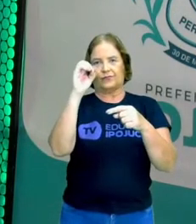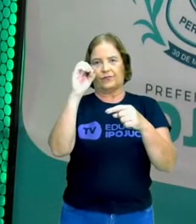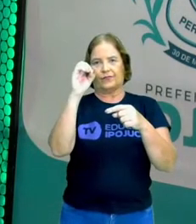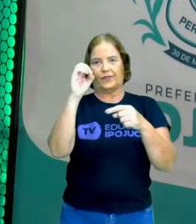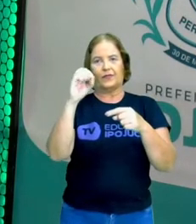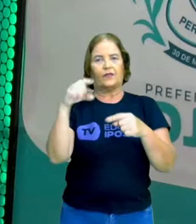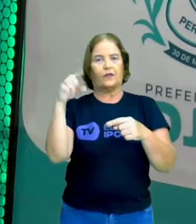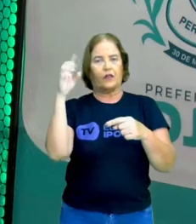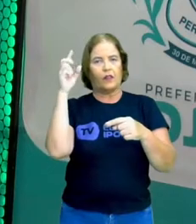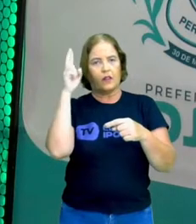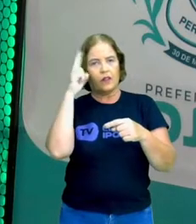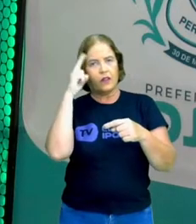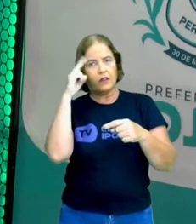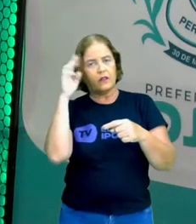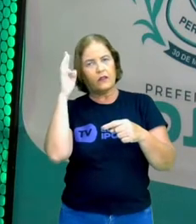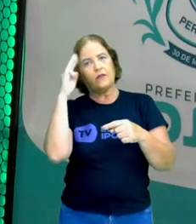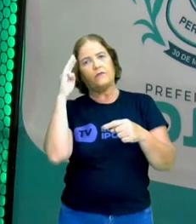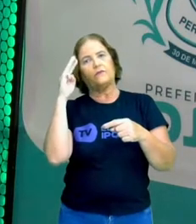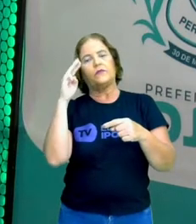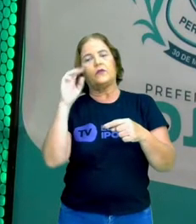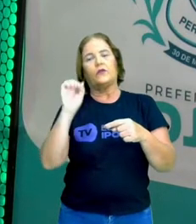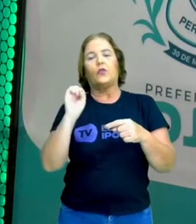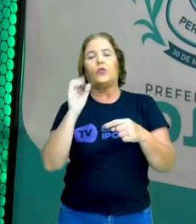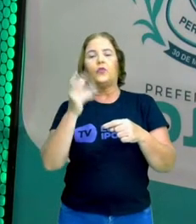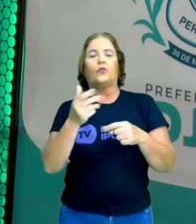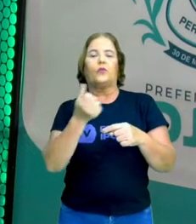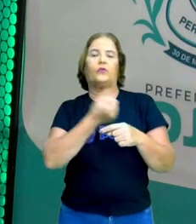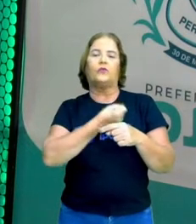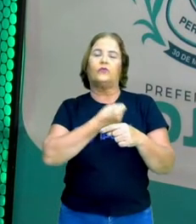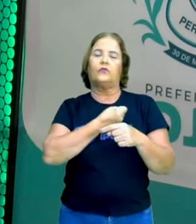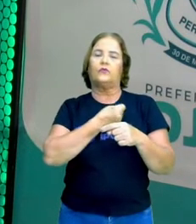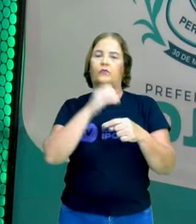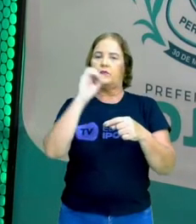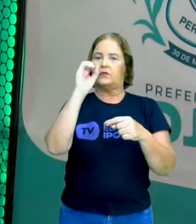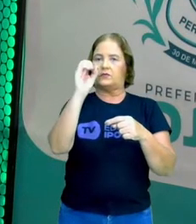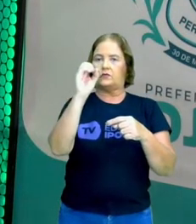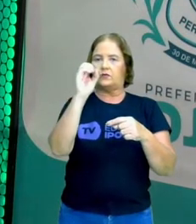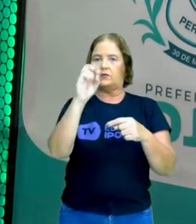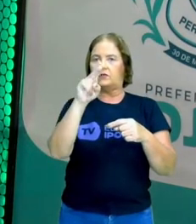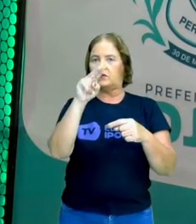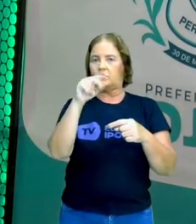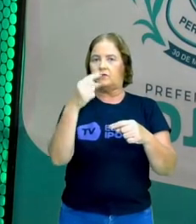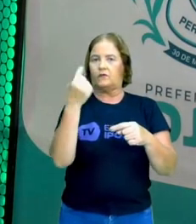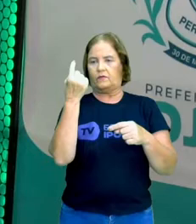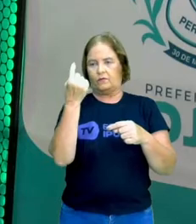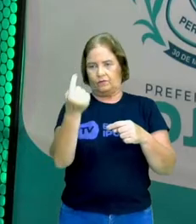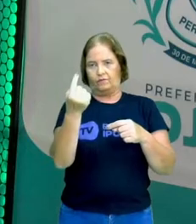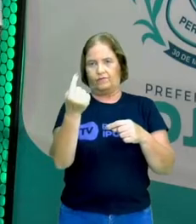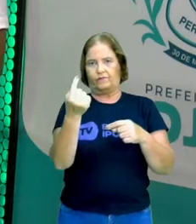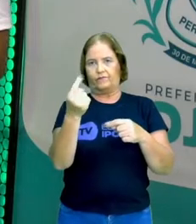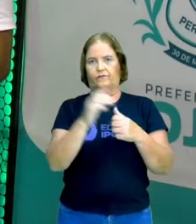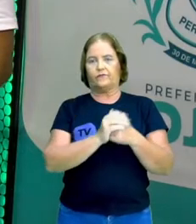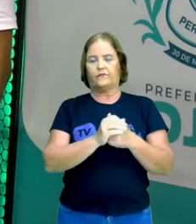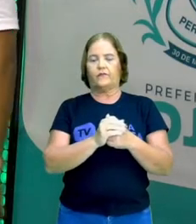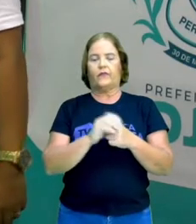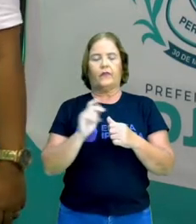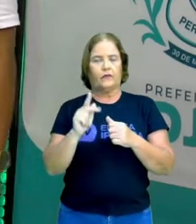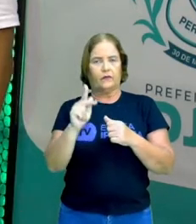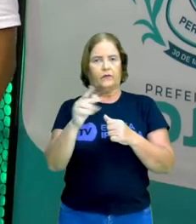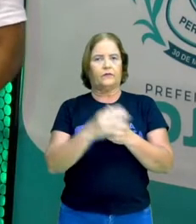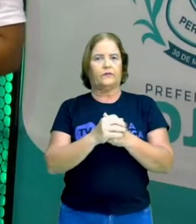falou. Todo número elevado ao expoente zero é igual a 1. Ok? Então vamos